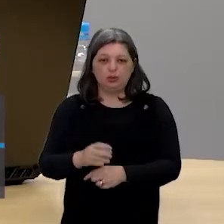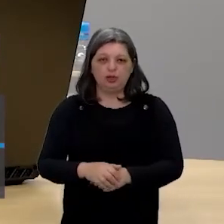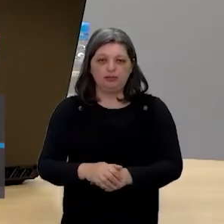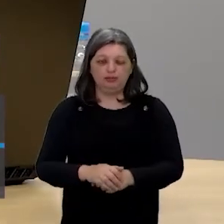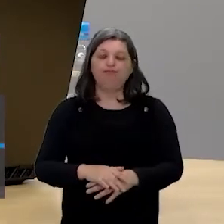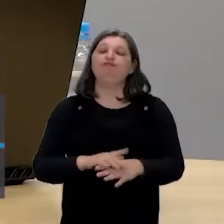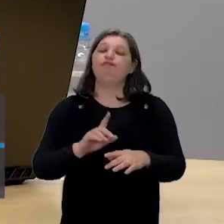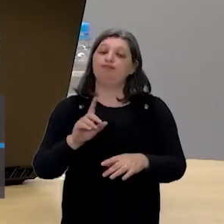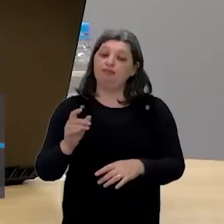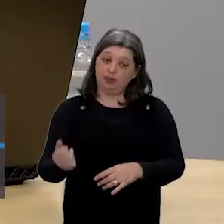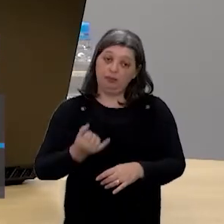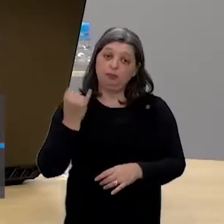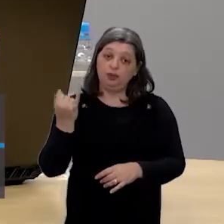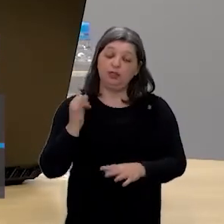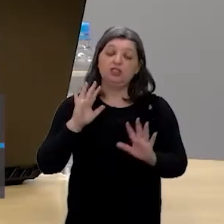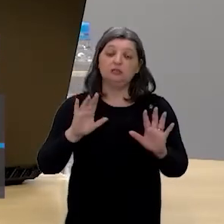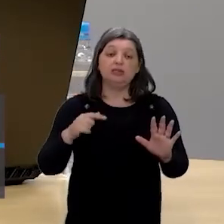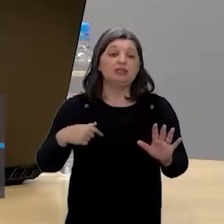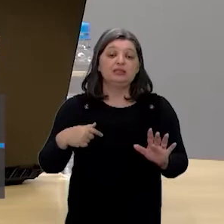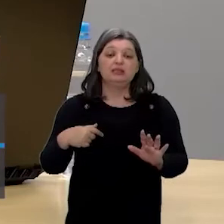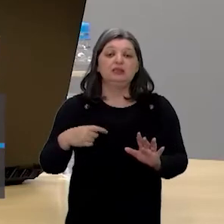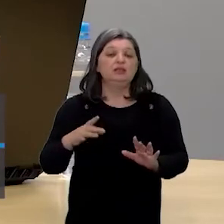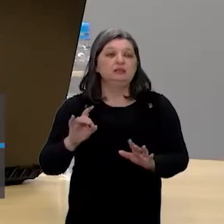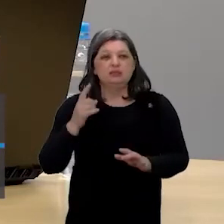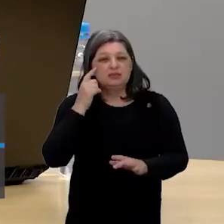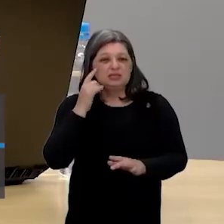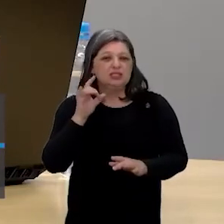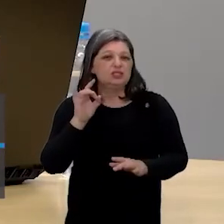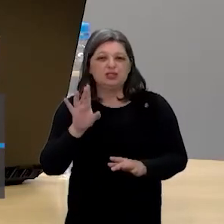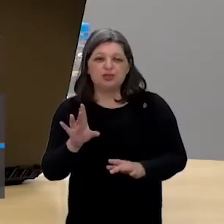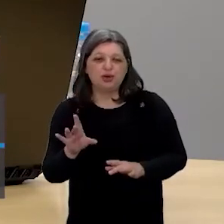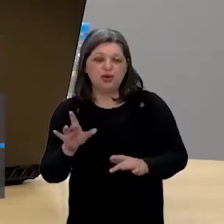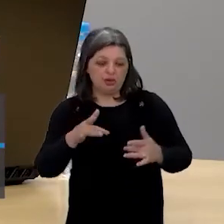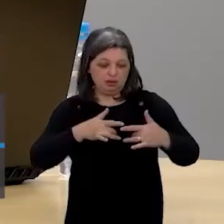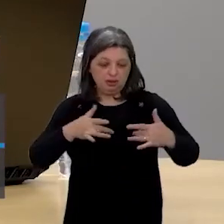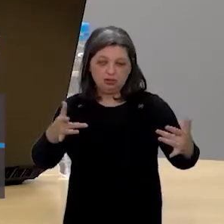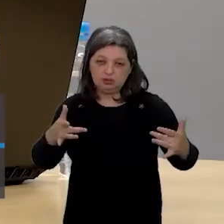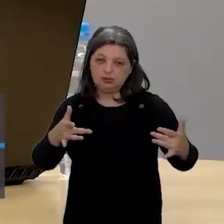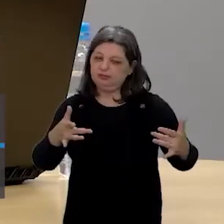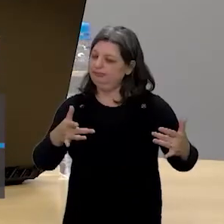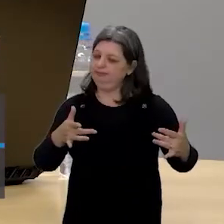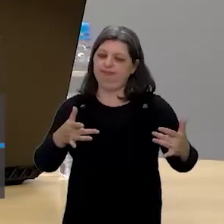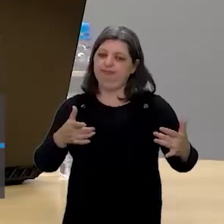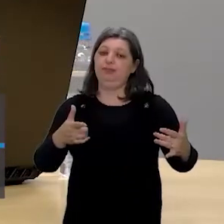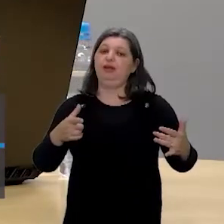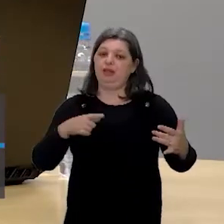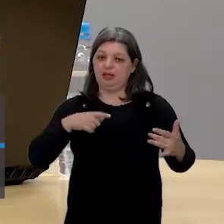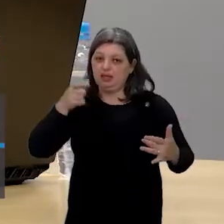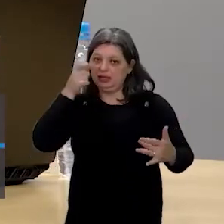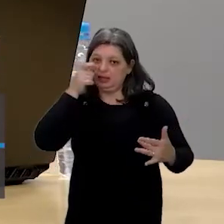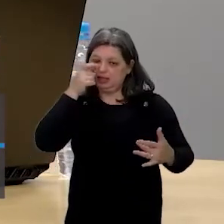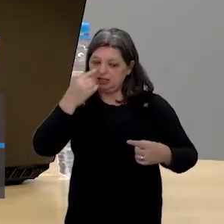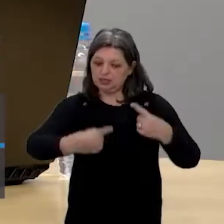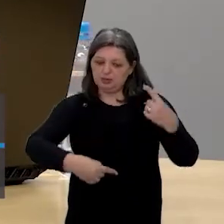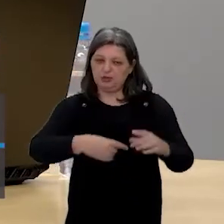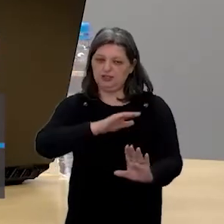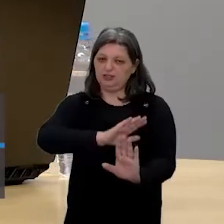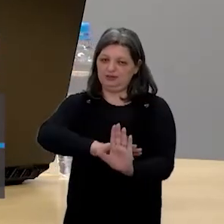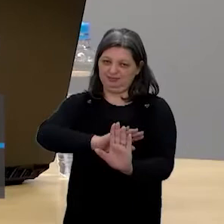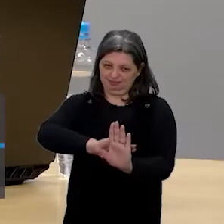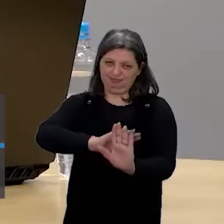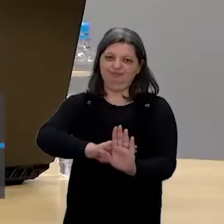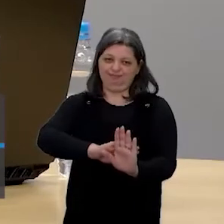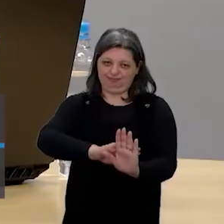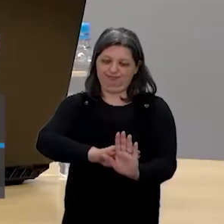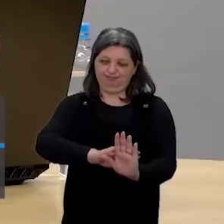foi importante, mas é claro que não é uma coisa assim, uma ajuda humanitária só, tem o interesse político envolvido também, a